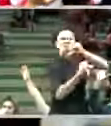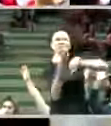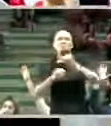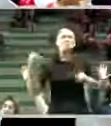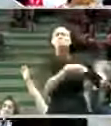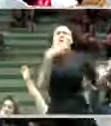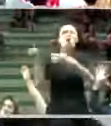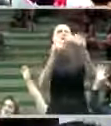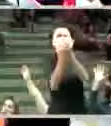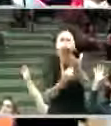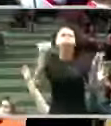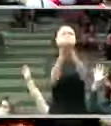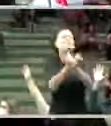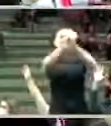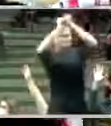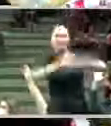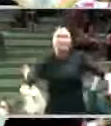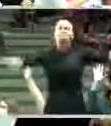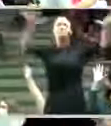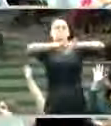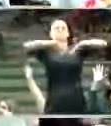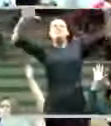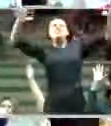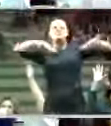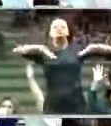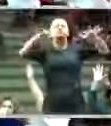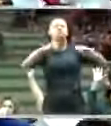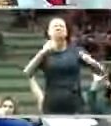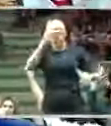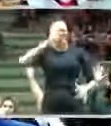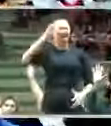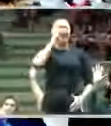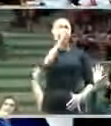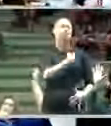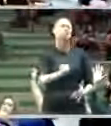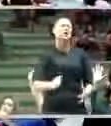e grande neste ginásio, diz o Senhor.